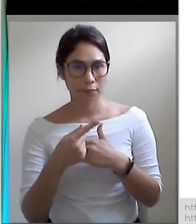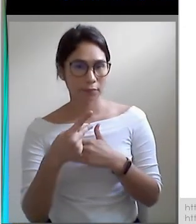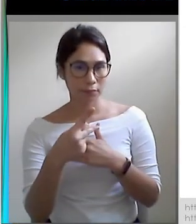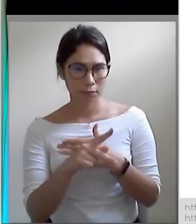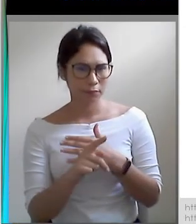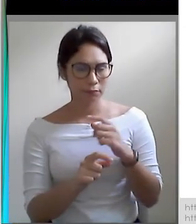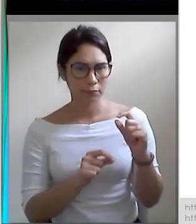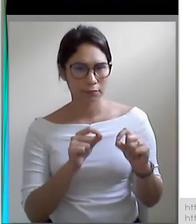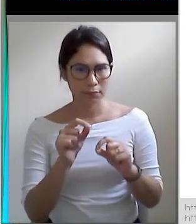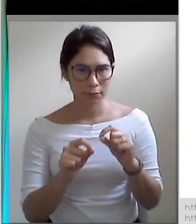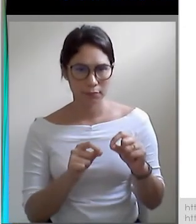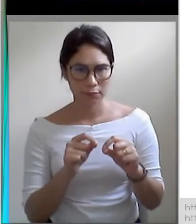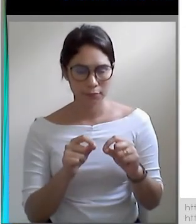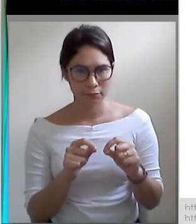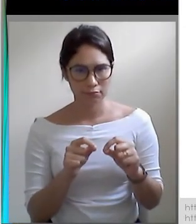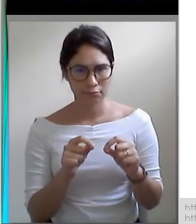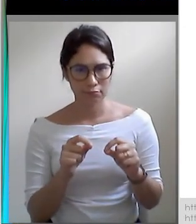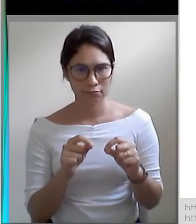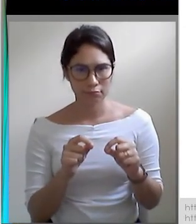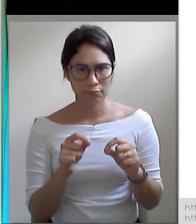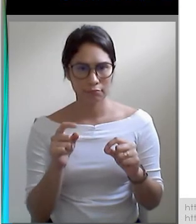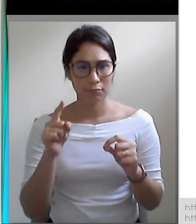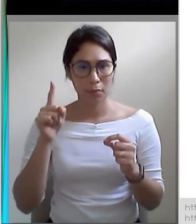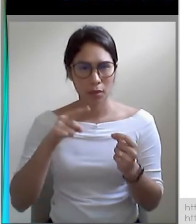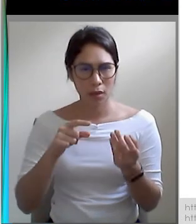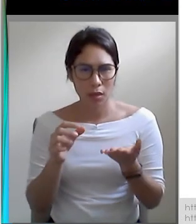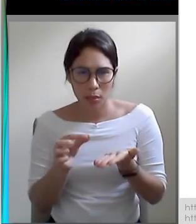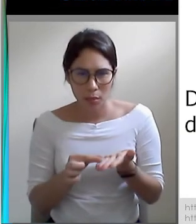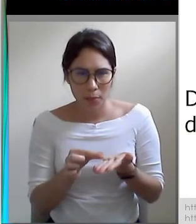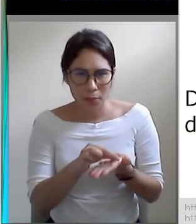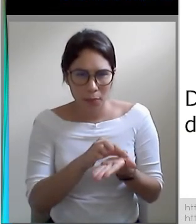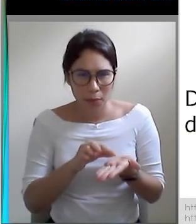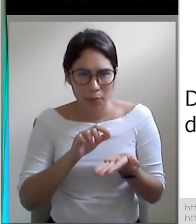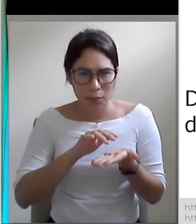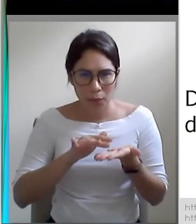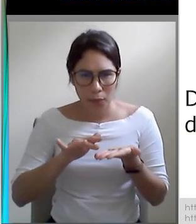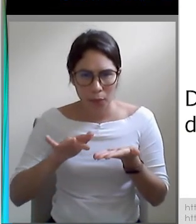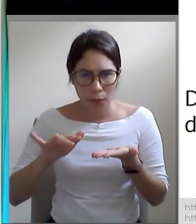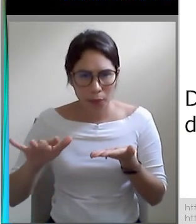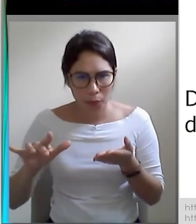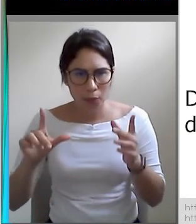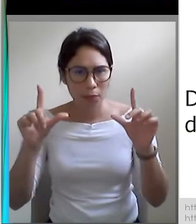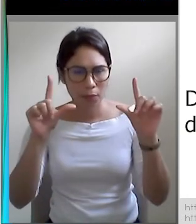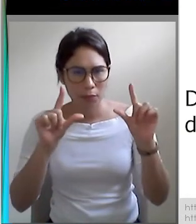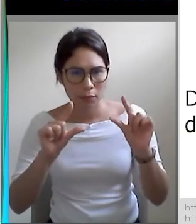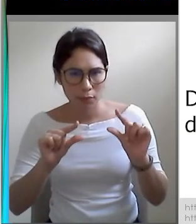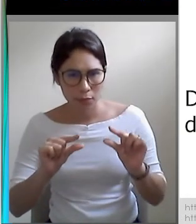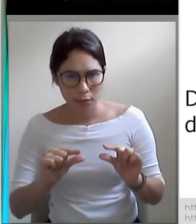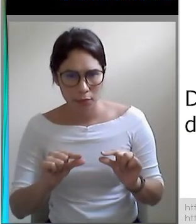A função do eosinófilo é diminuir a degranulação de